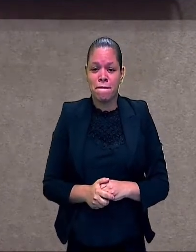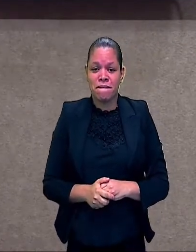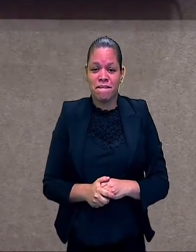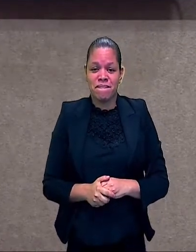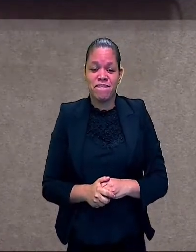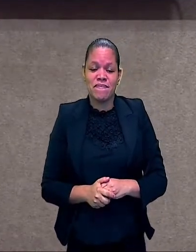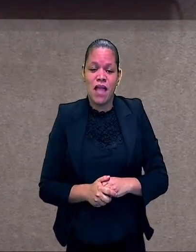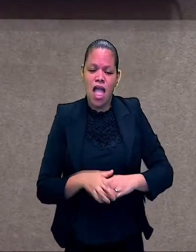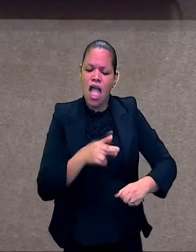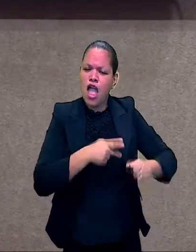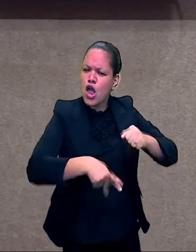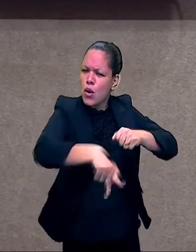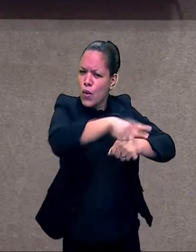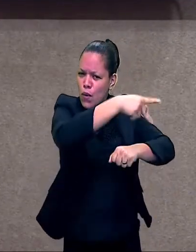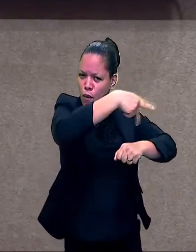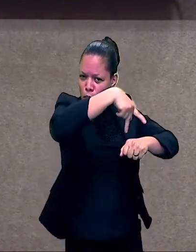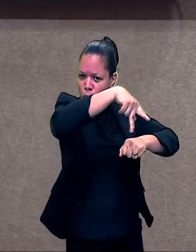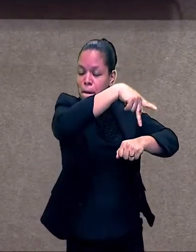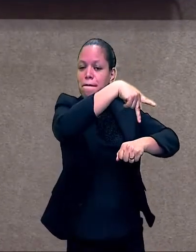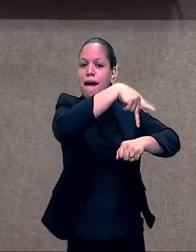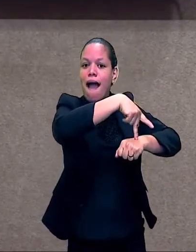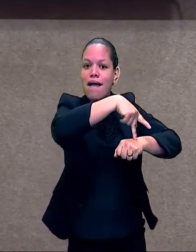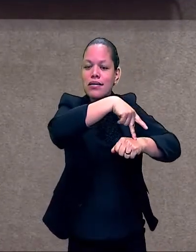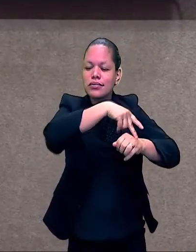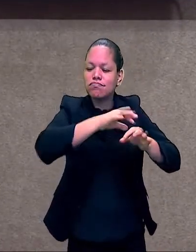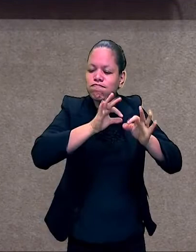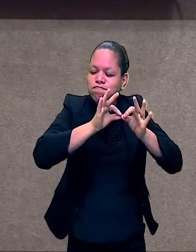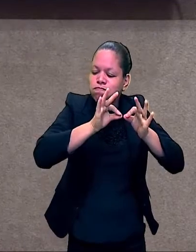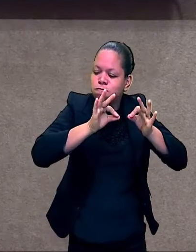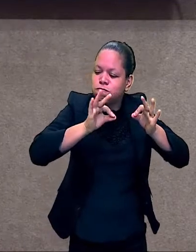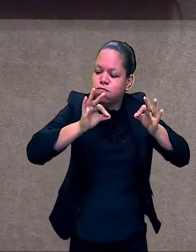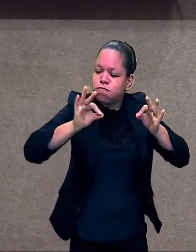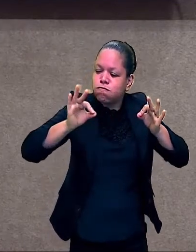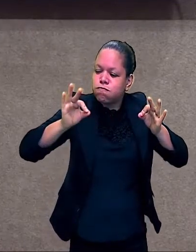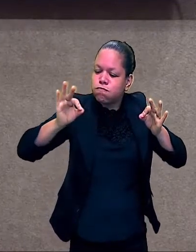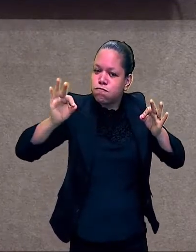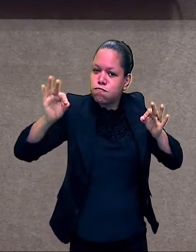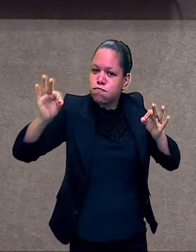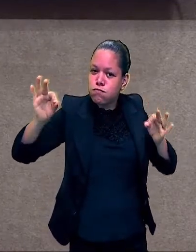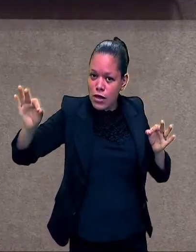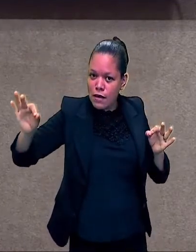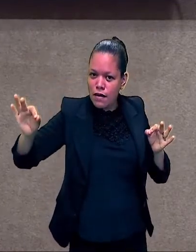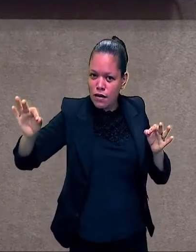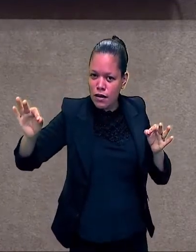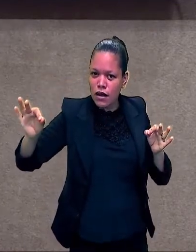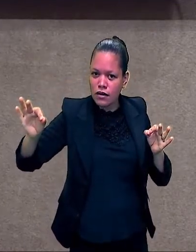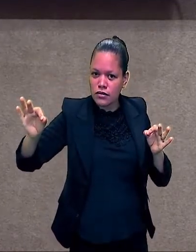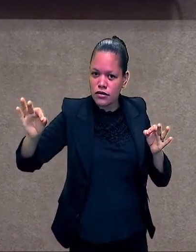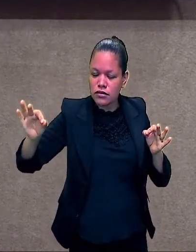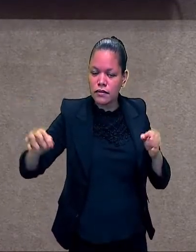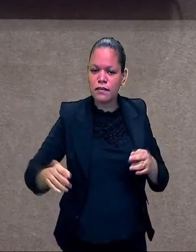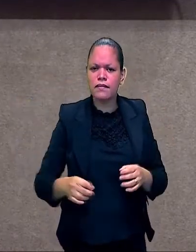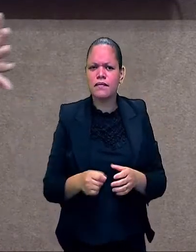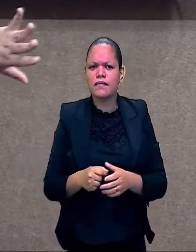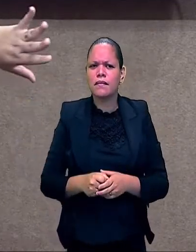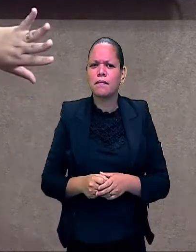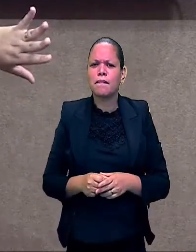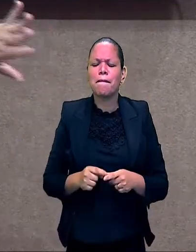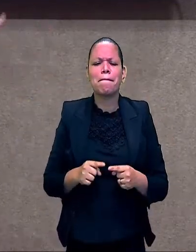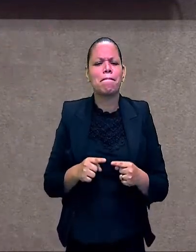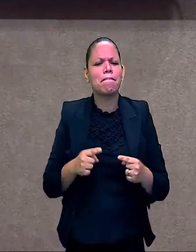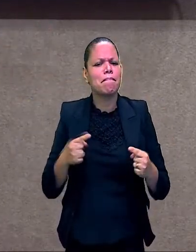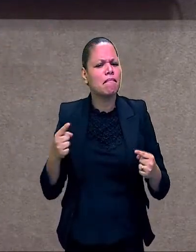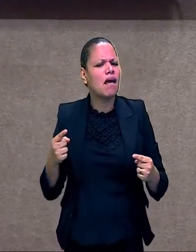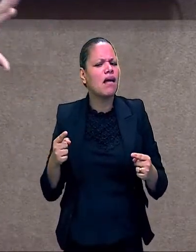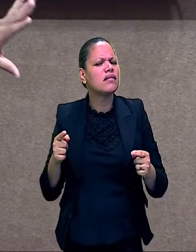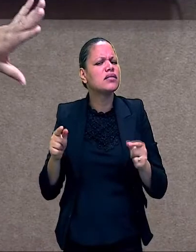e tentasse agora roubar o espaço de Portugal, o que eles iam fazer? Porque eles já roubaram, já tiraram dos índios. Colocou o índio para o escanteio.